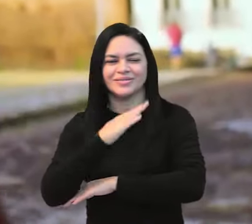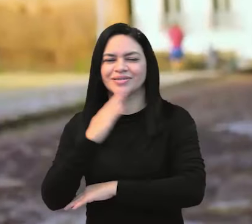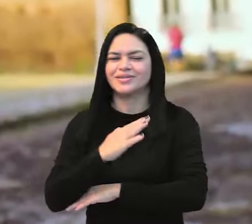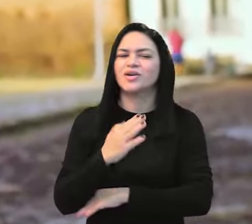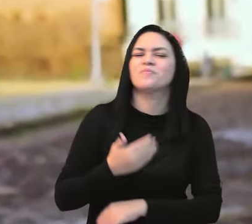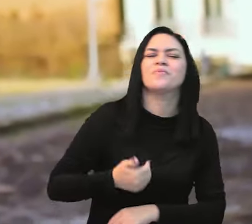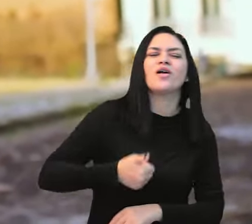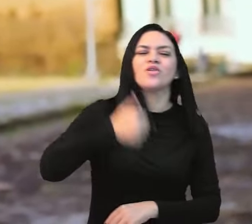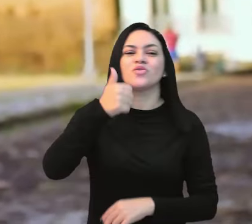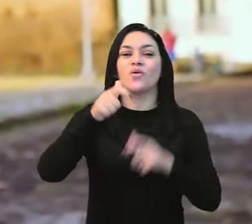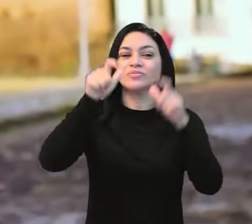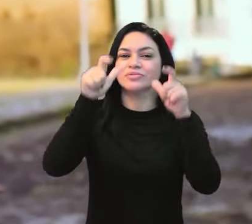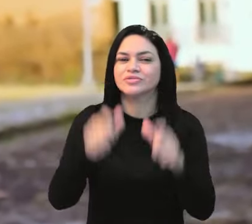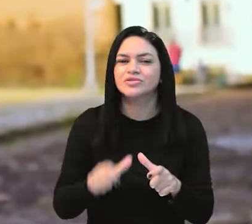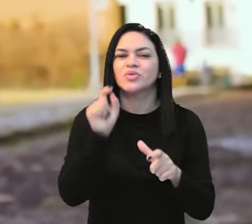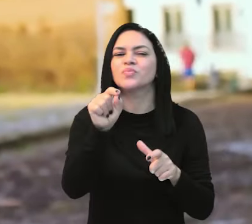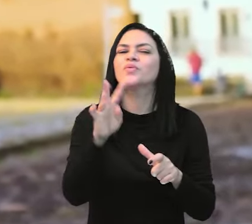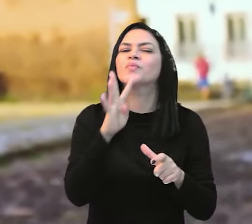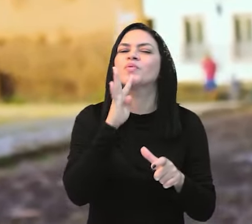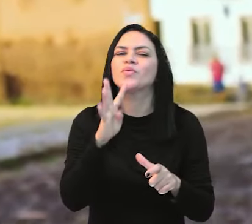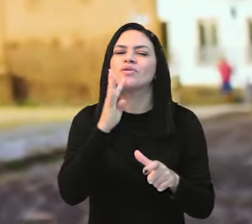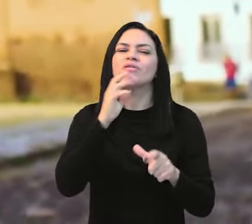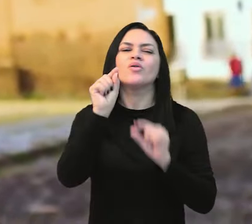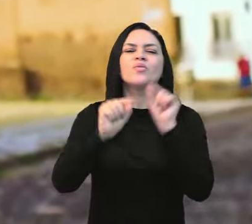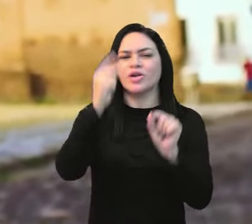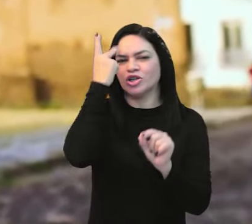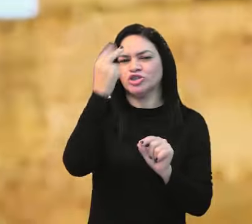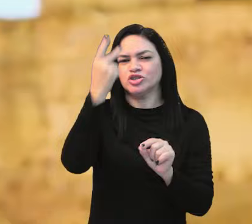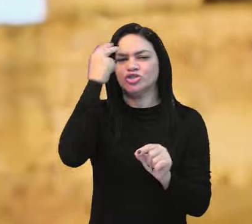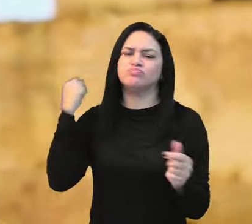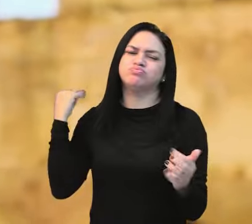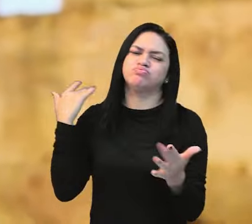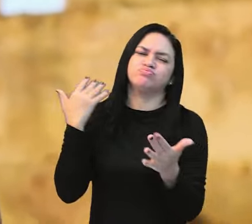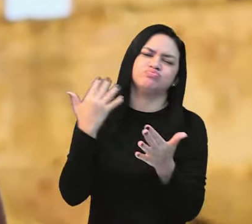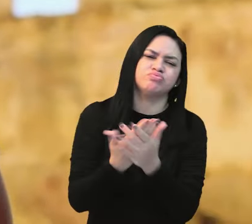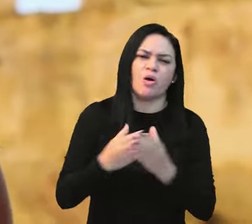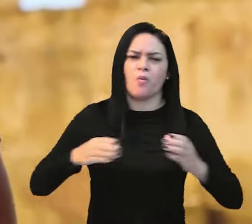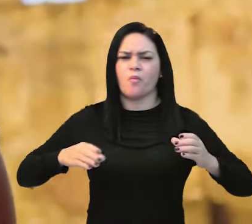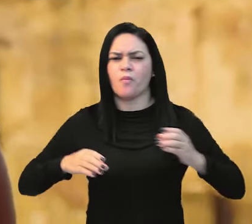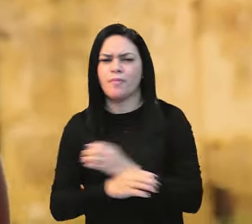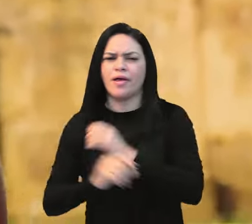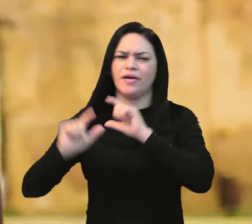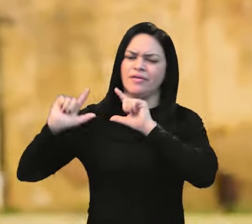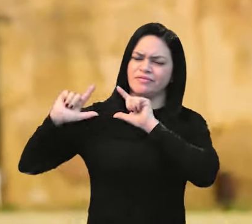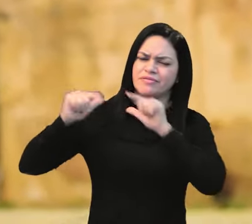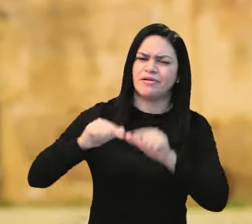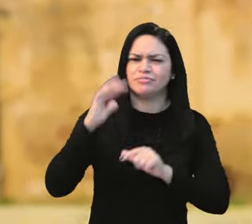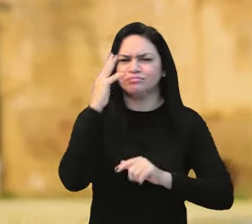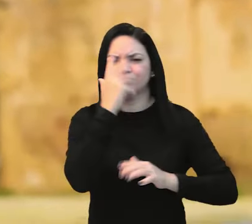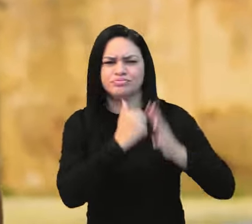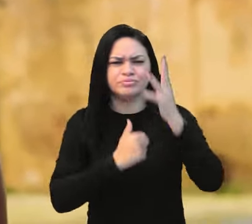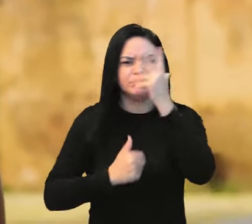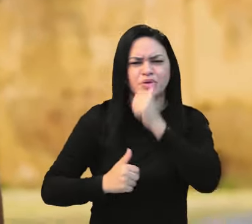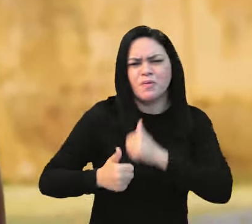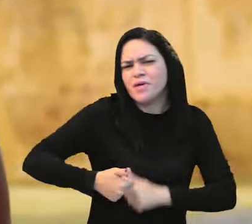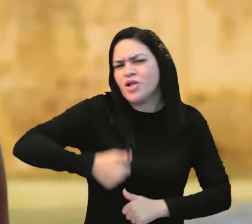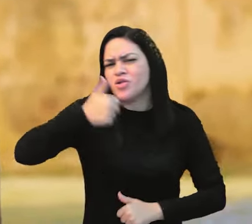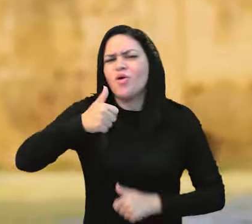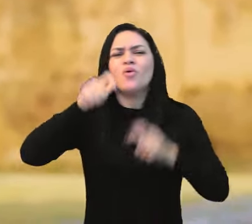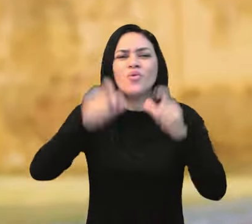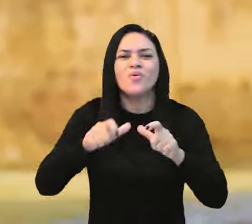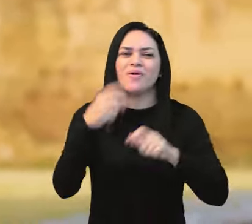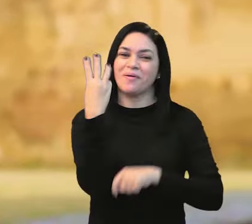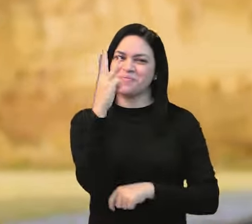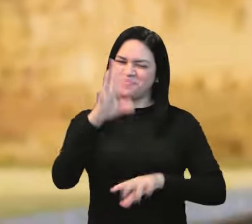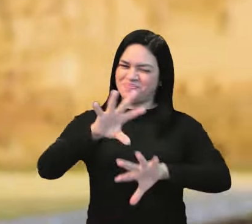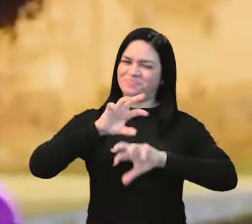Alcântara, um dos melhores destinos para conhecer nossa riqueza histórica, repleta de tradições e belezas, e um dos melhores lugares